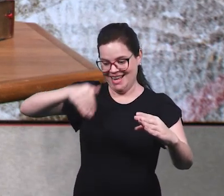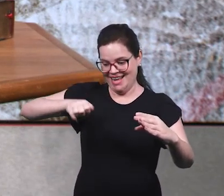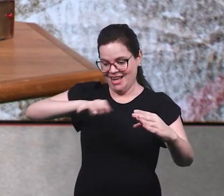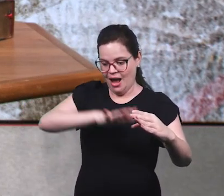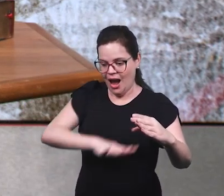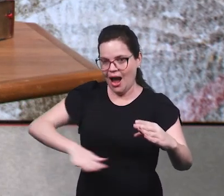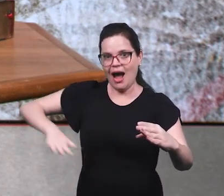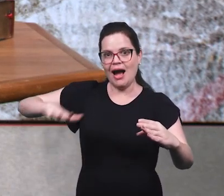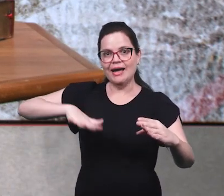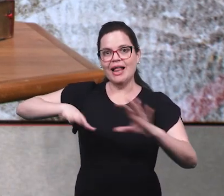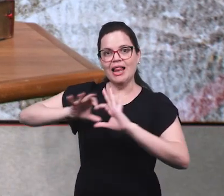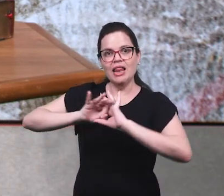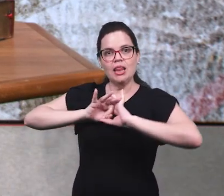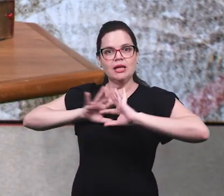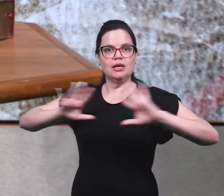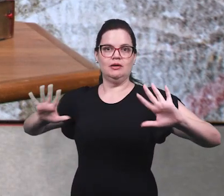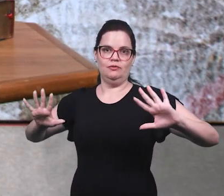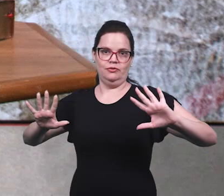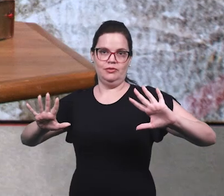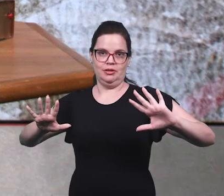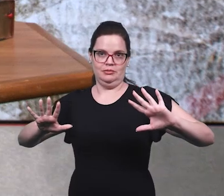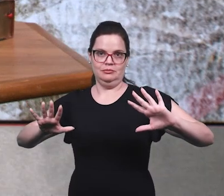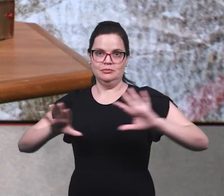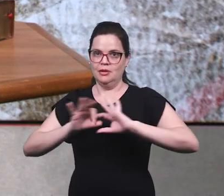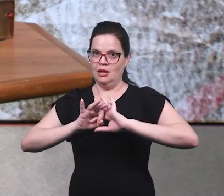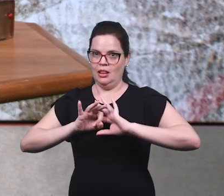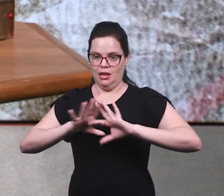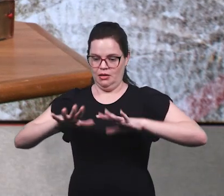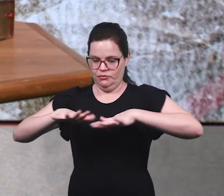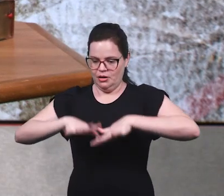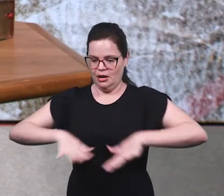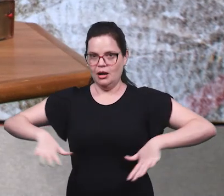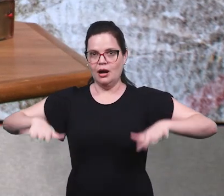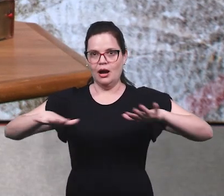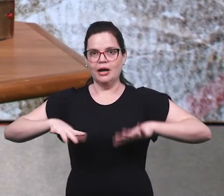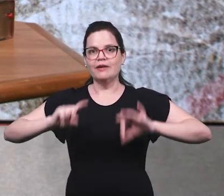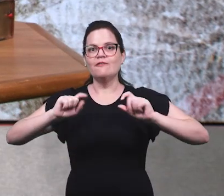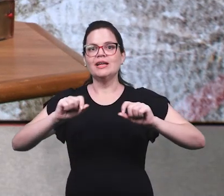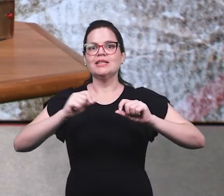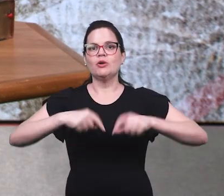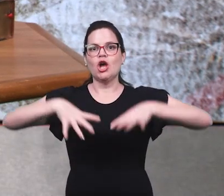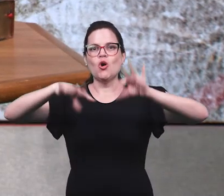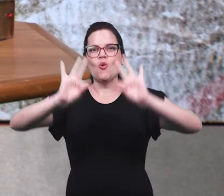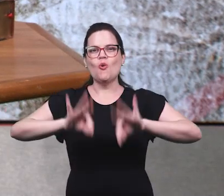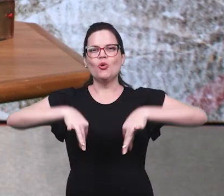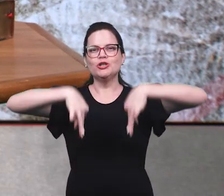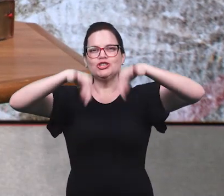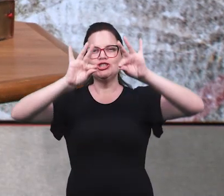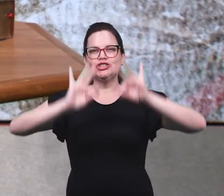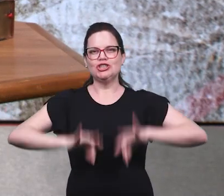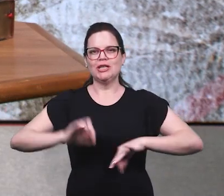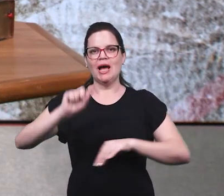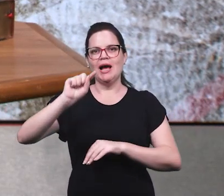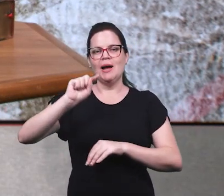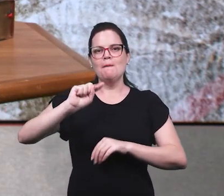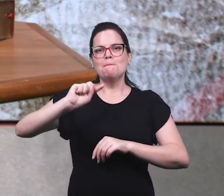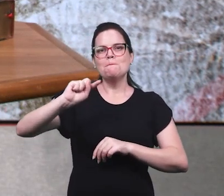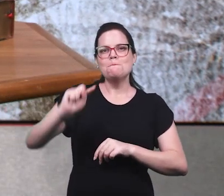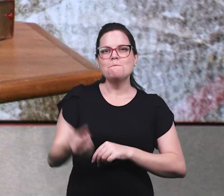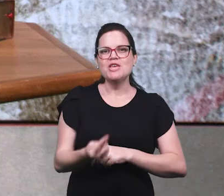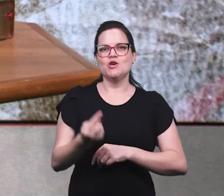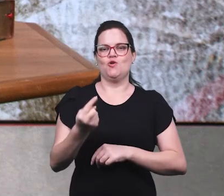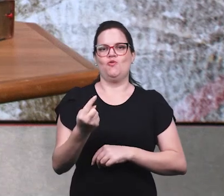para o sul. O pátio terá cortinas de linho fino torcido, o comprimento de